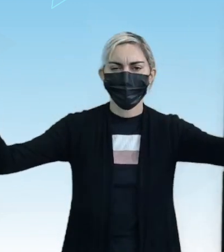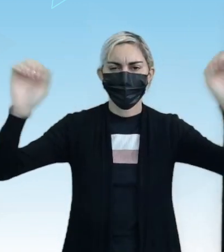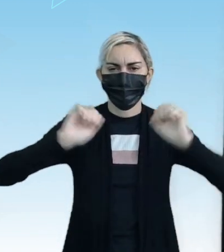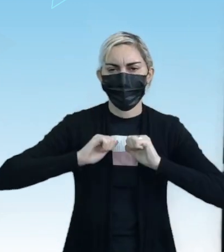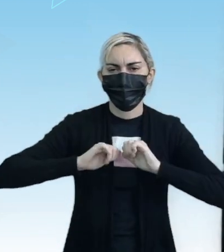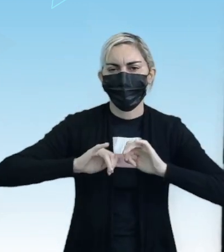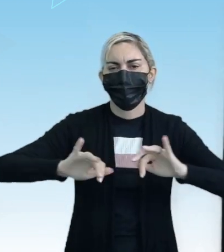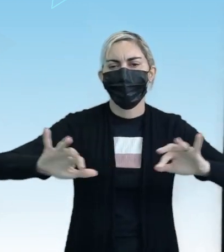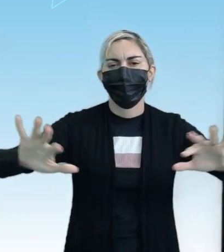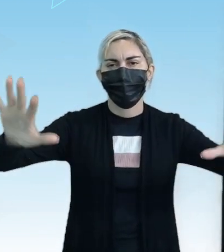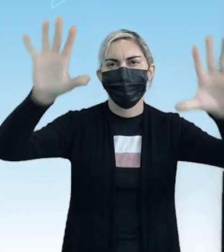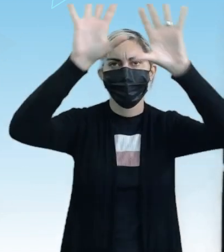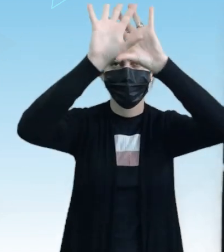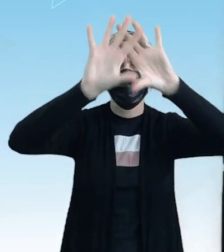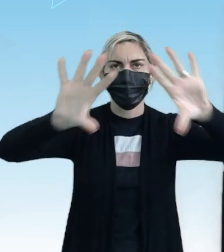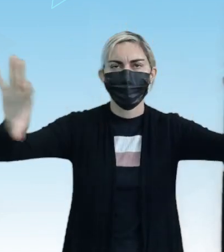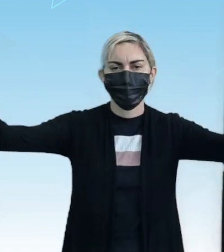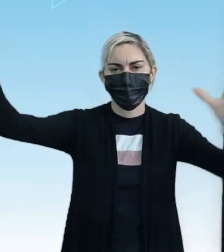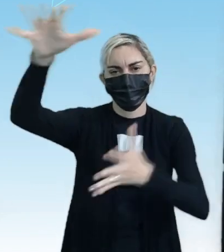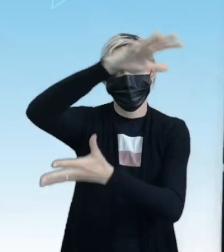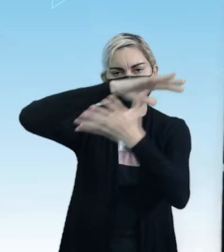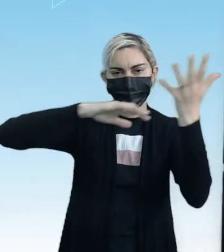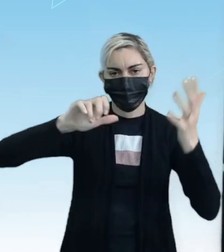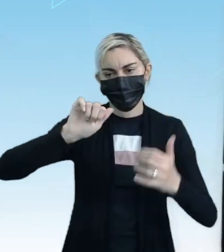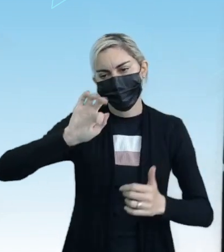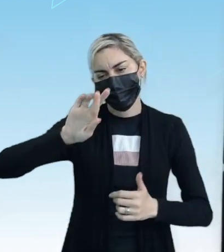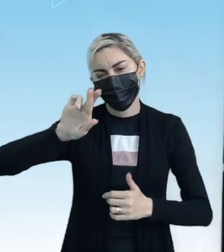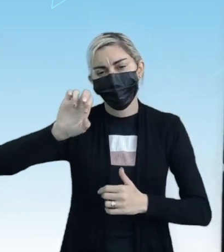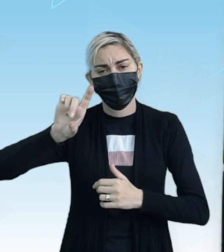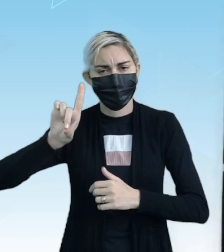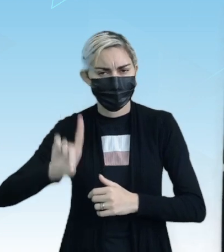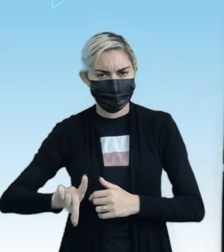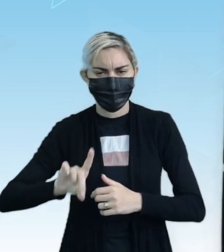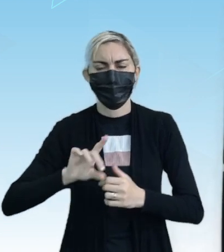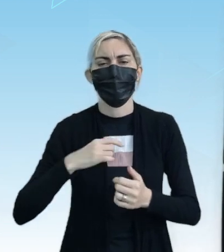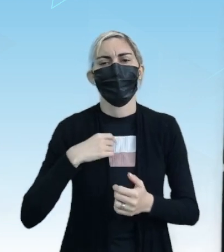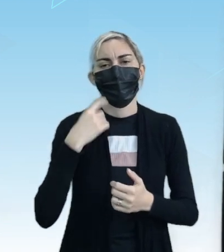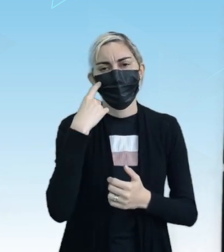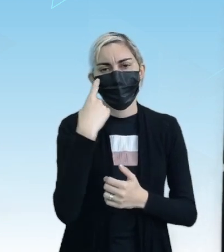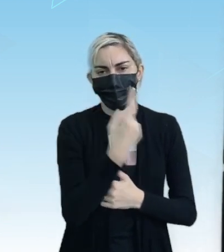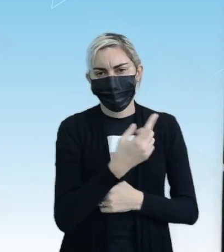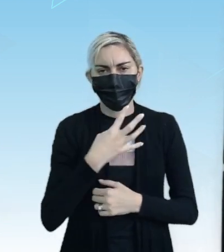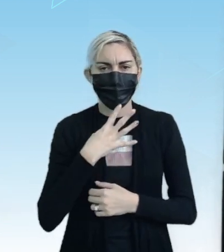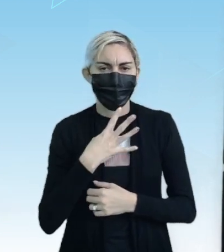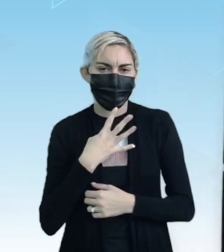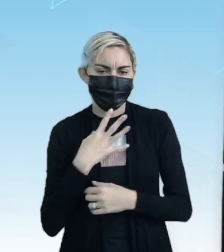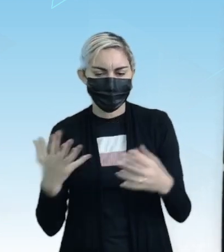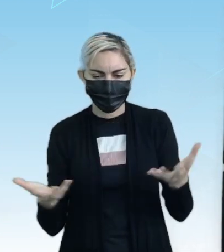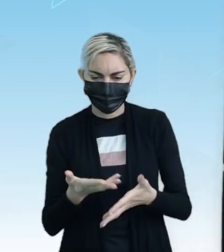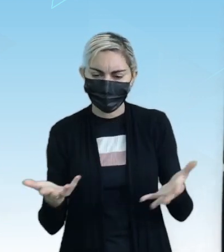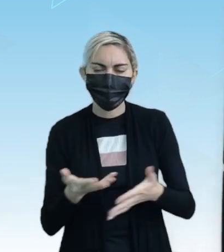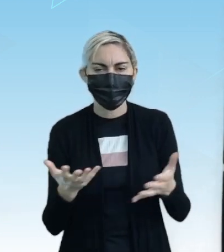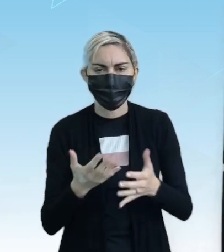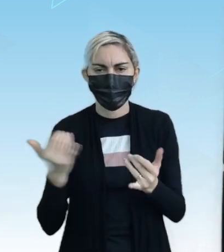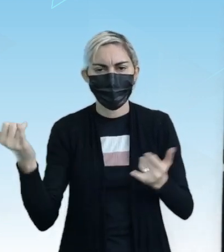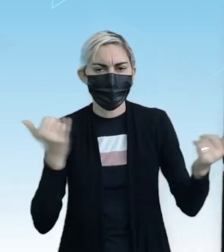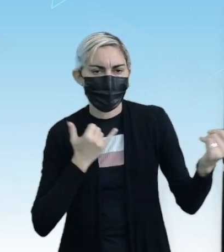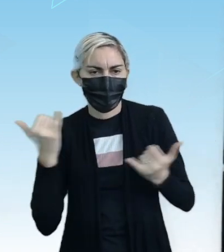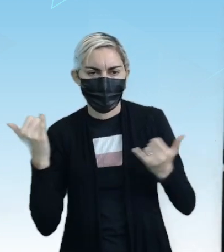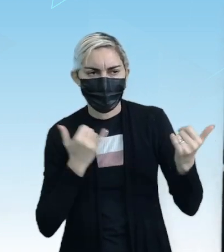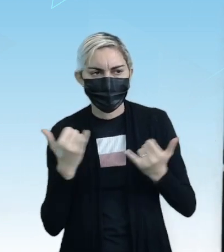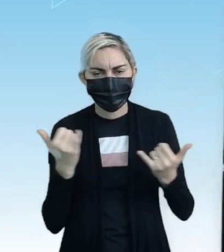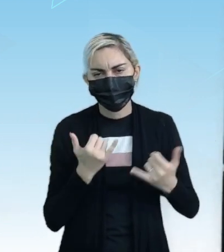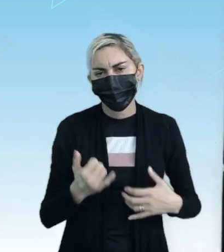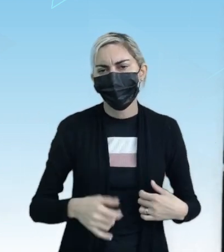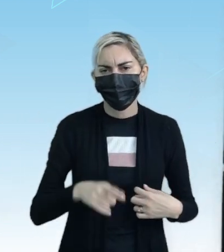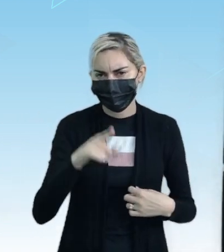vasta como o universo. Alfred Wien. E é isso. Vamos conhecer um pouco hoje sobre as informações.